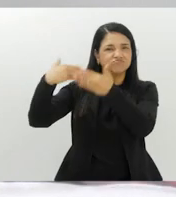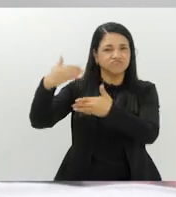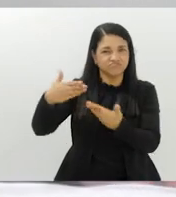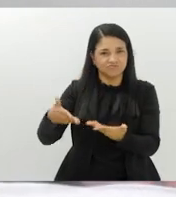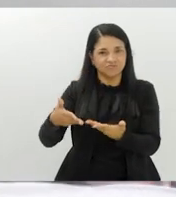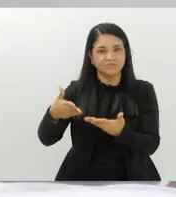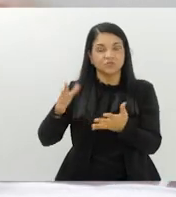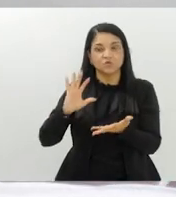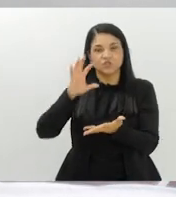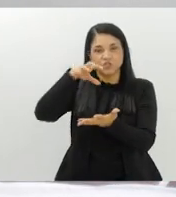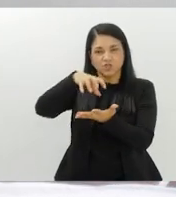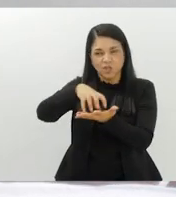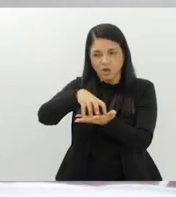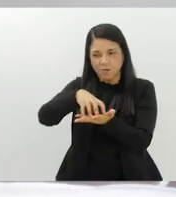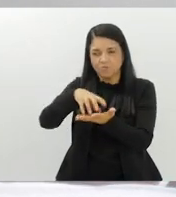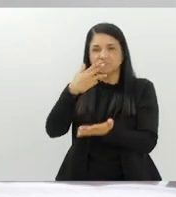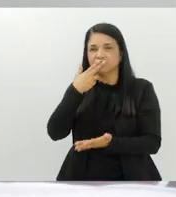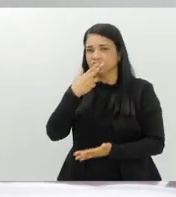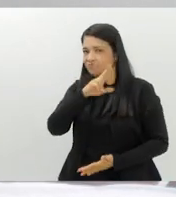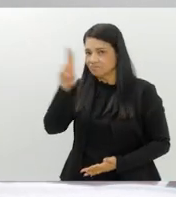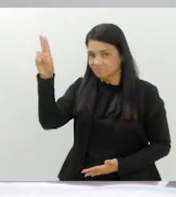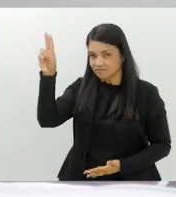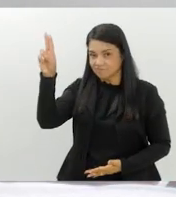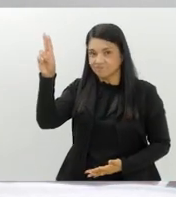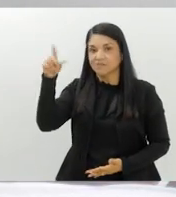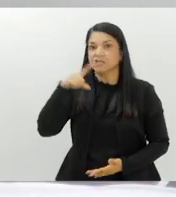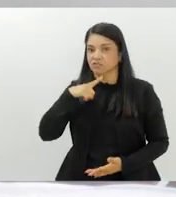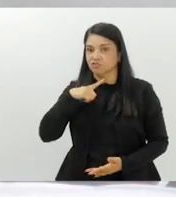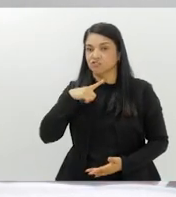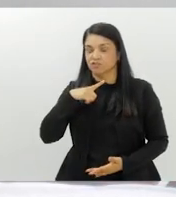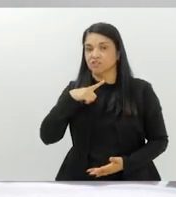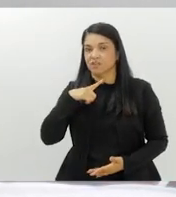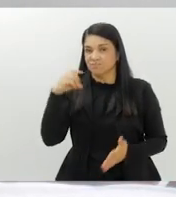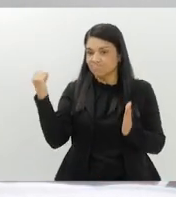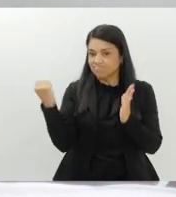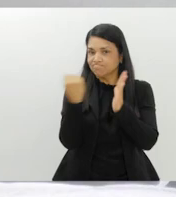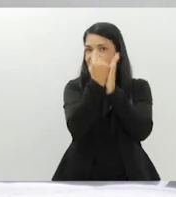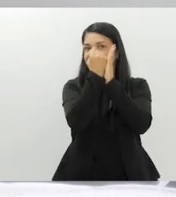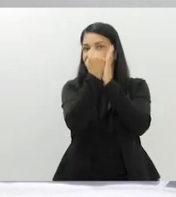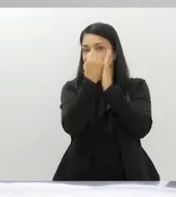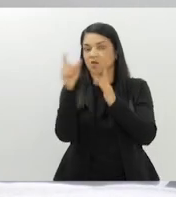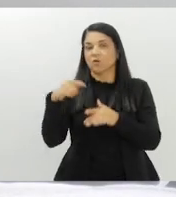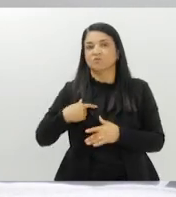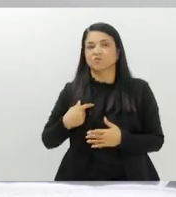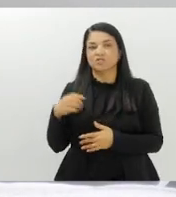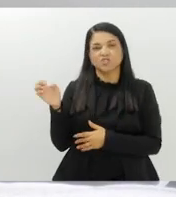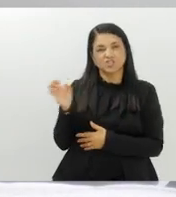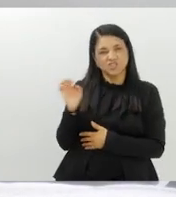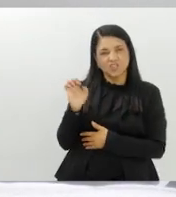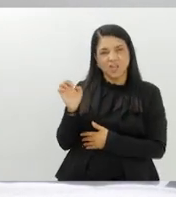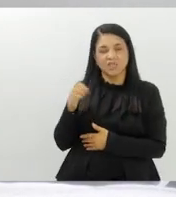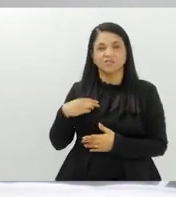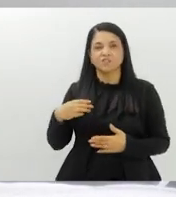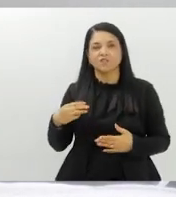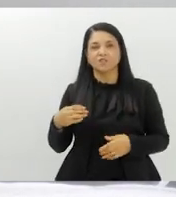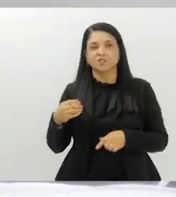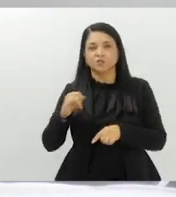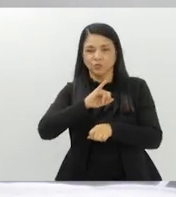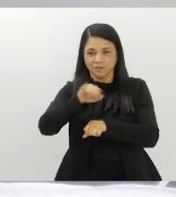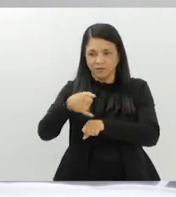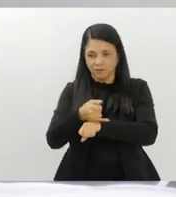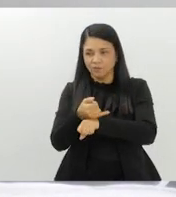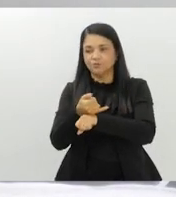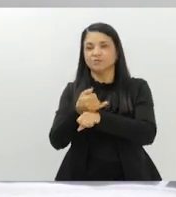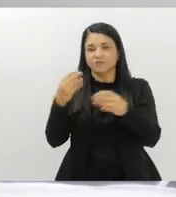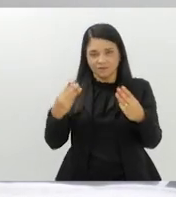campos de concentração, eles tinham também um símbolo. Eram os gays, os judeus, os ciganos, os comunistas, as